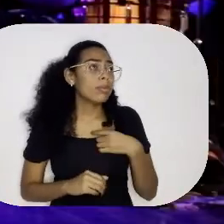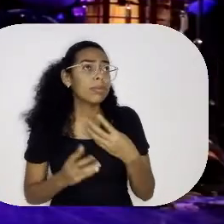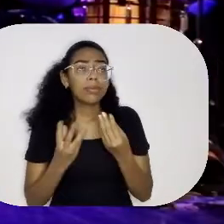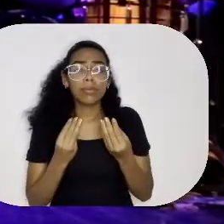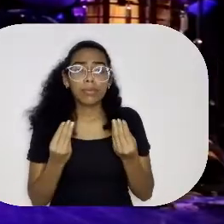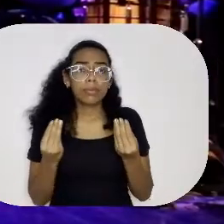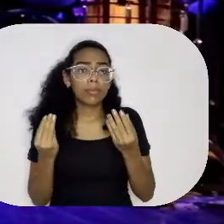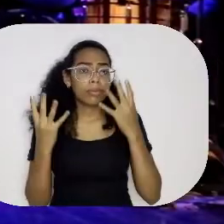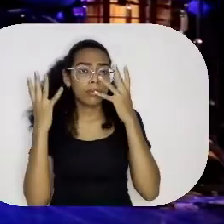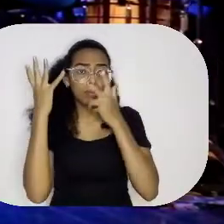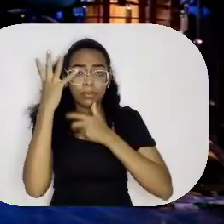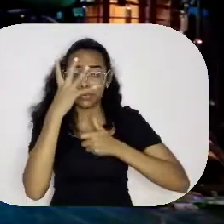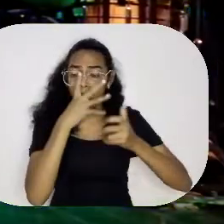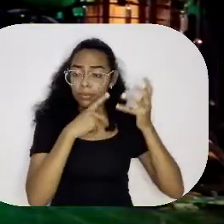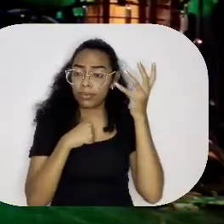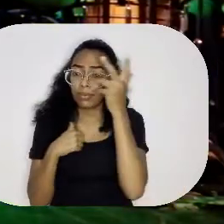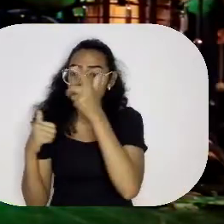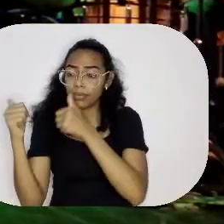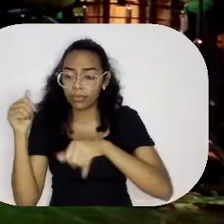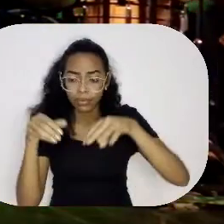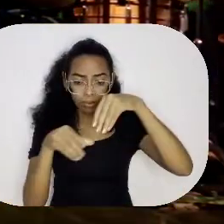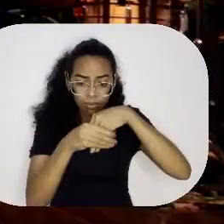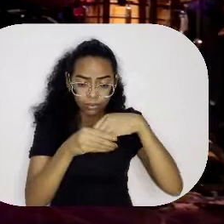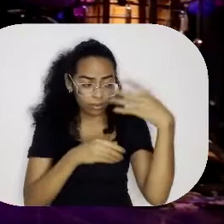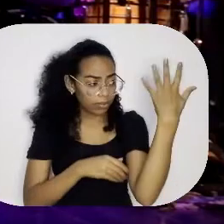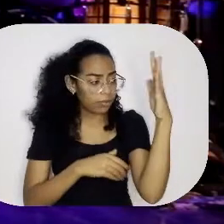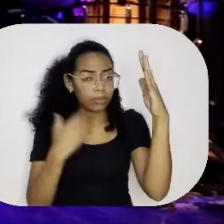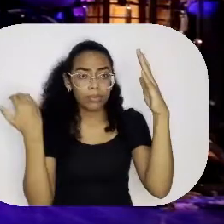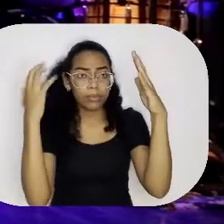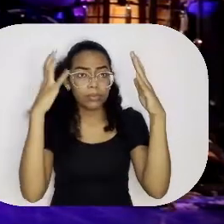É tanta beleza que só a natureza